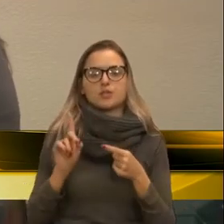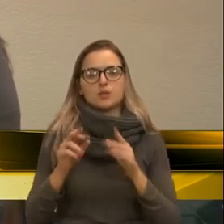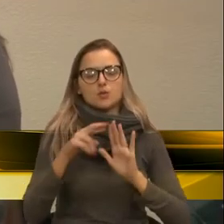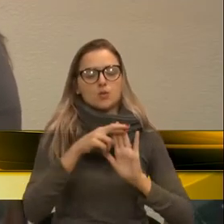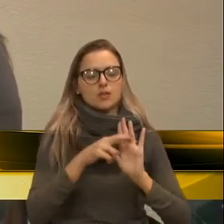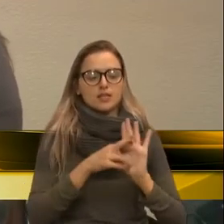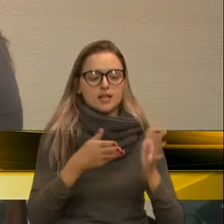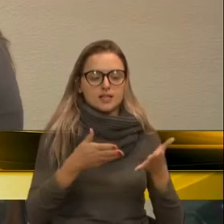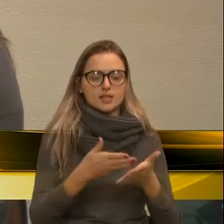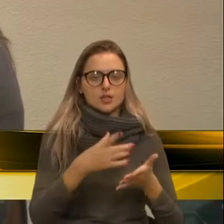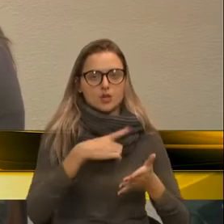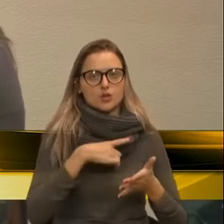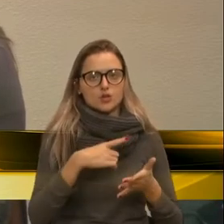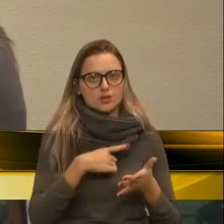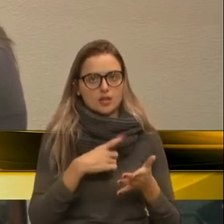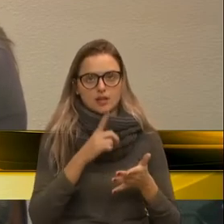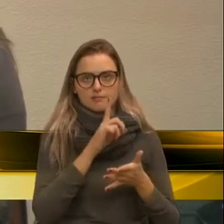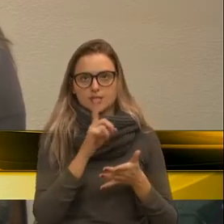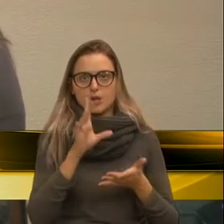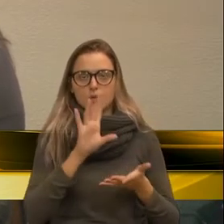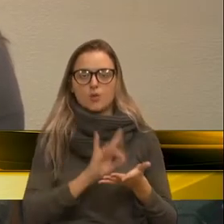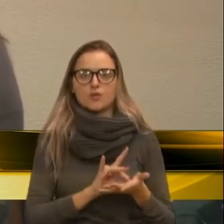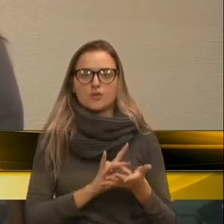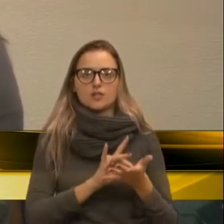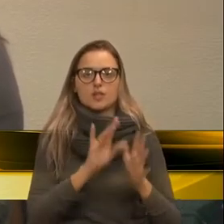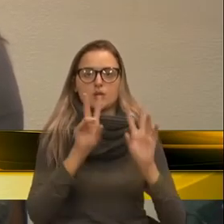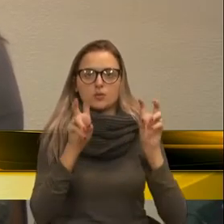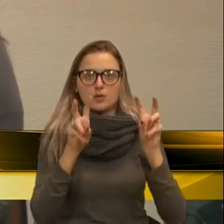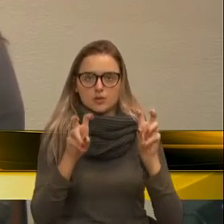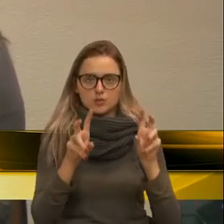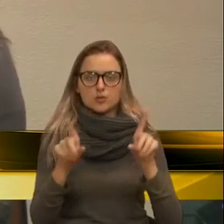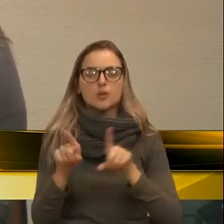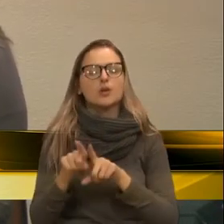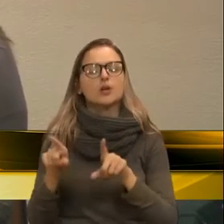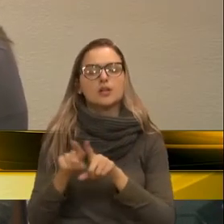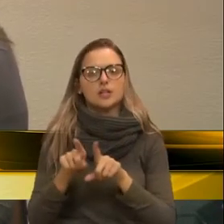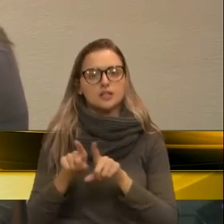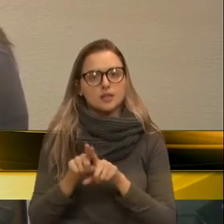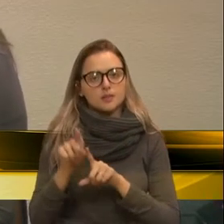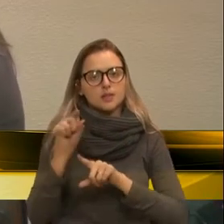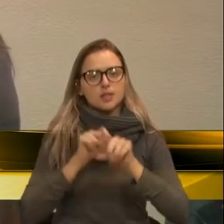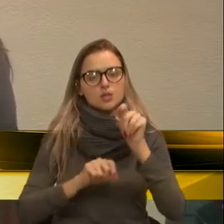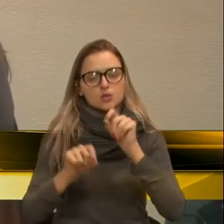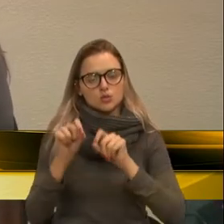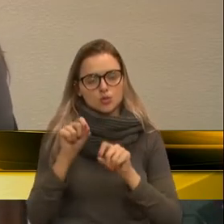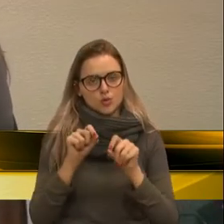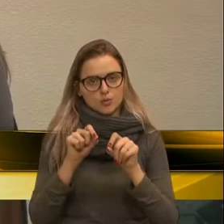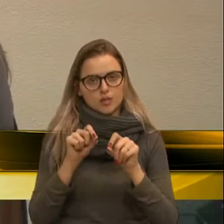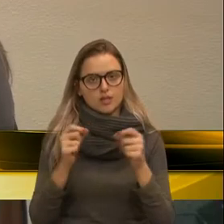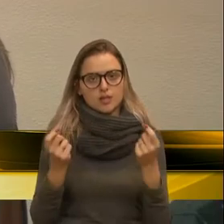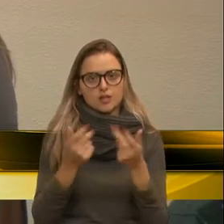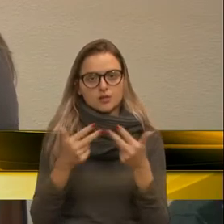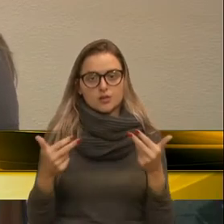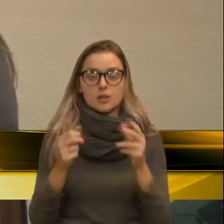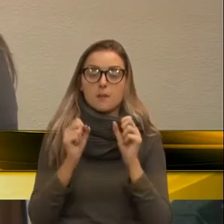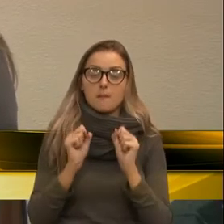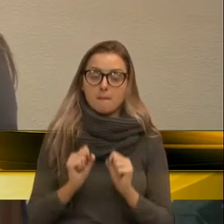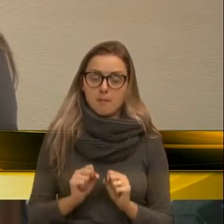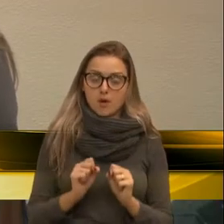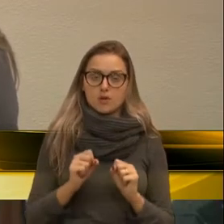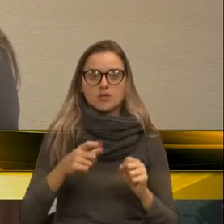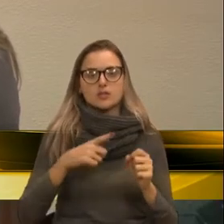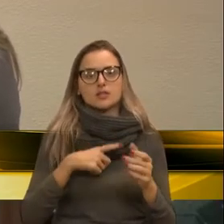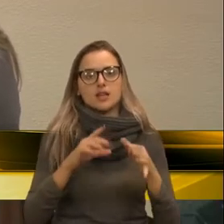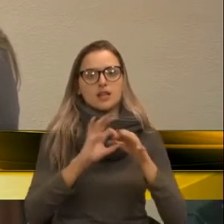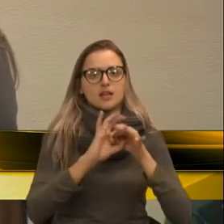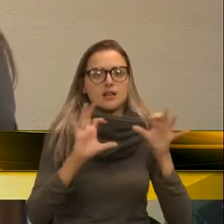regramento técnico e legal sobre a matéria, bem como sua disposição pode dar margem à eventual